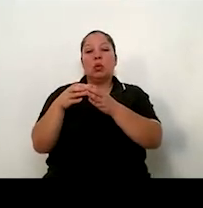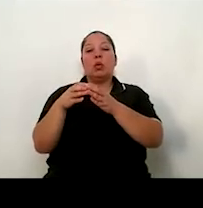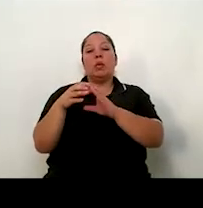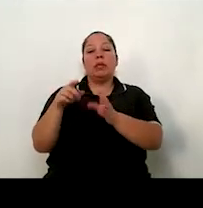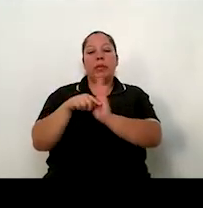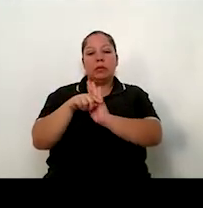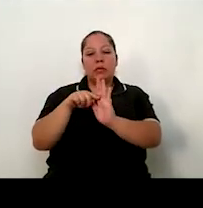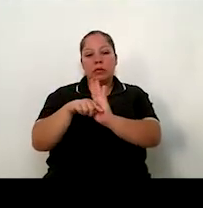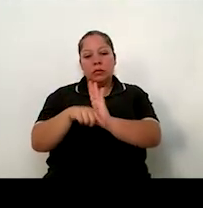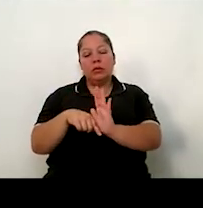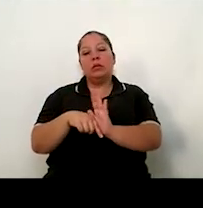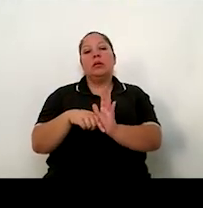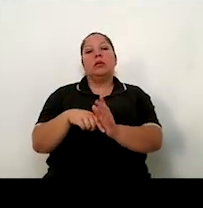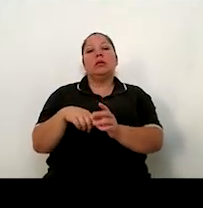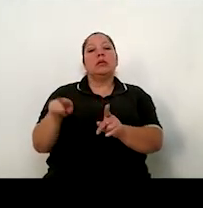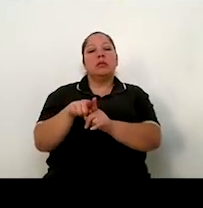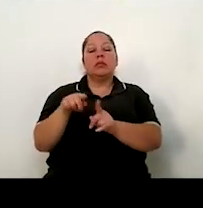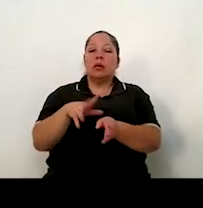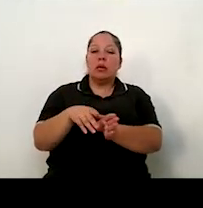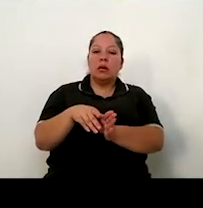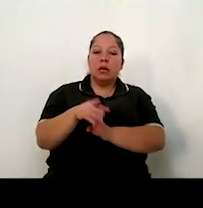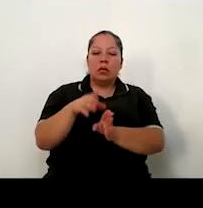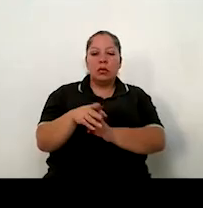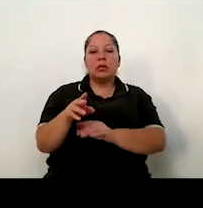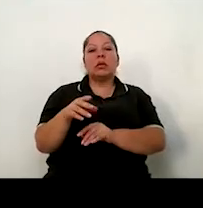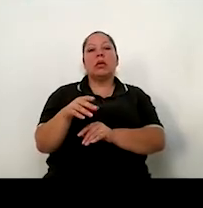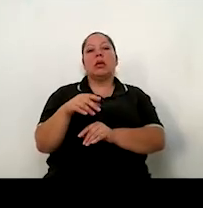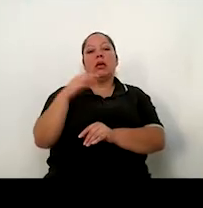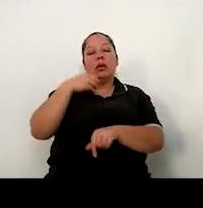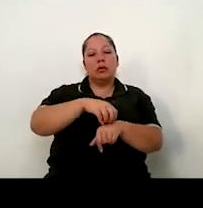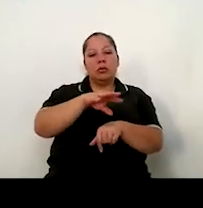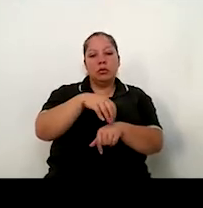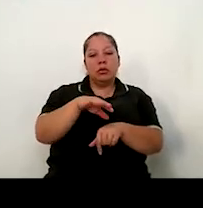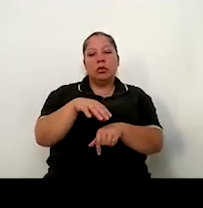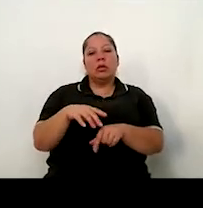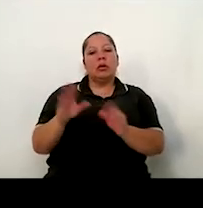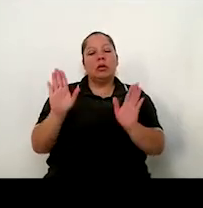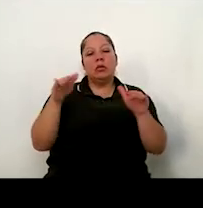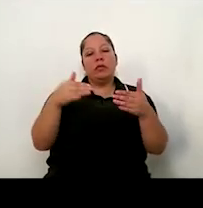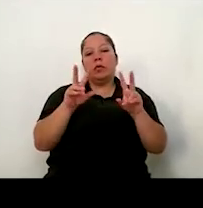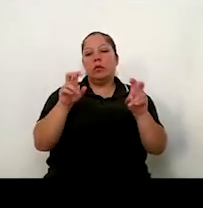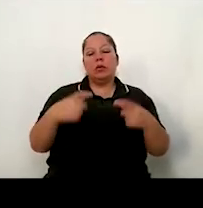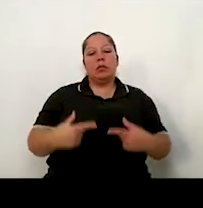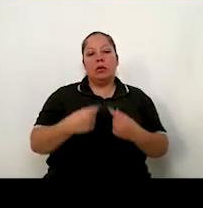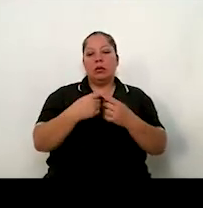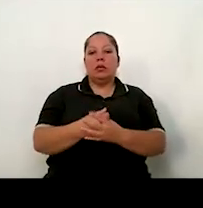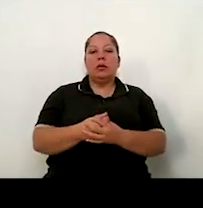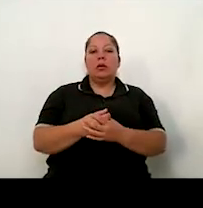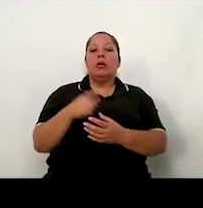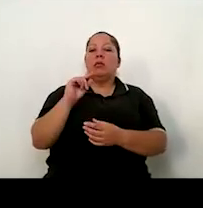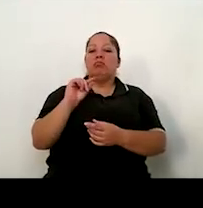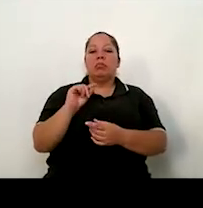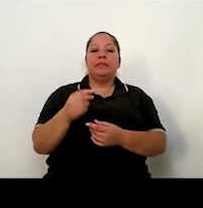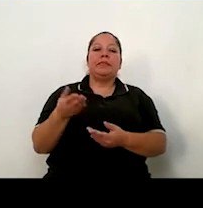de câncer? Eu coloquei uma delas aqui, que é a World Cancer Research, tá? Que seria ter um peso saudável,